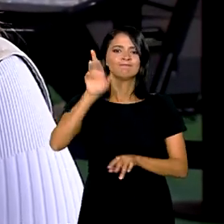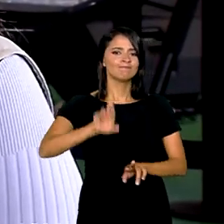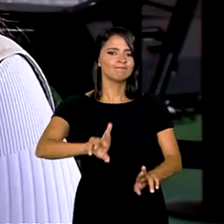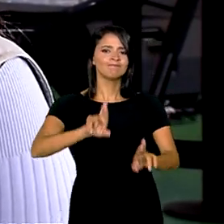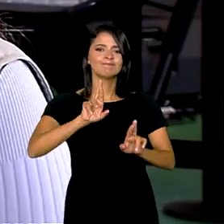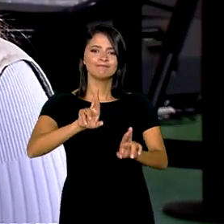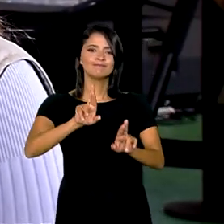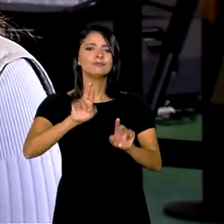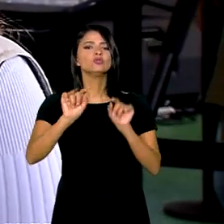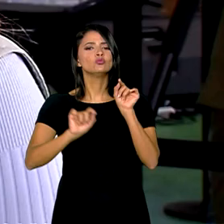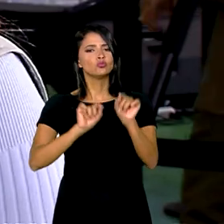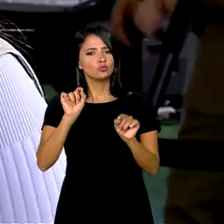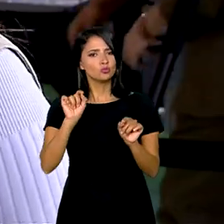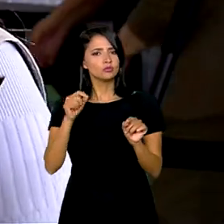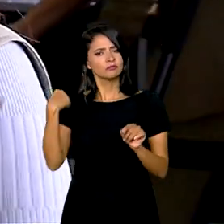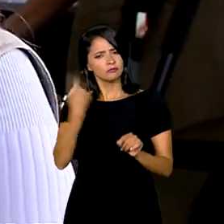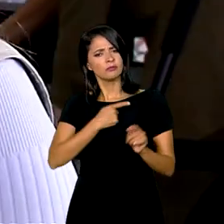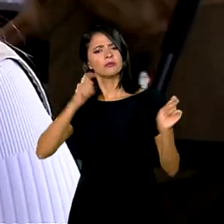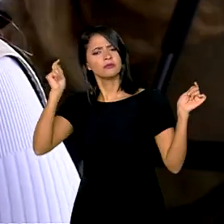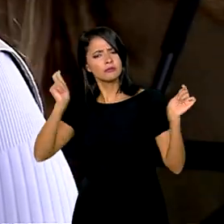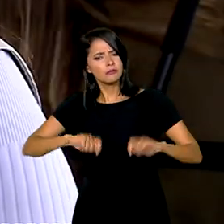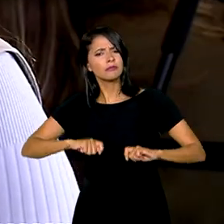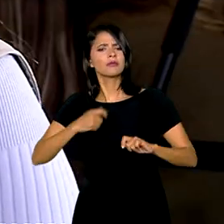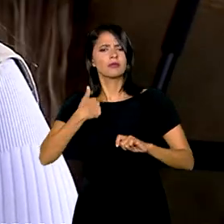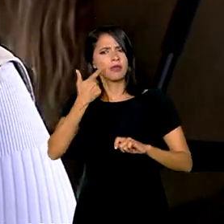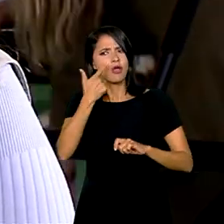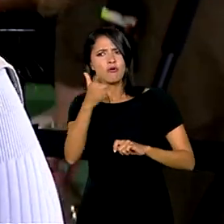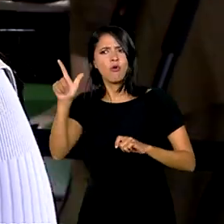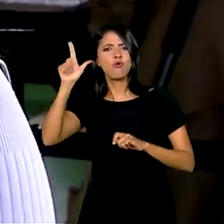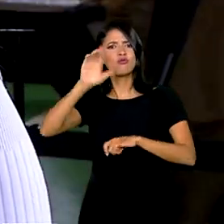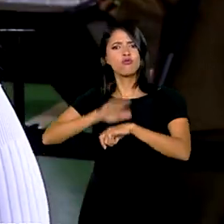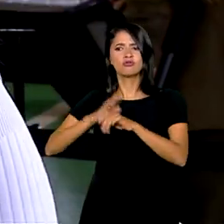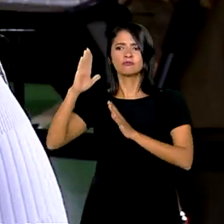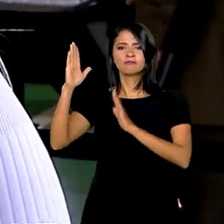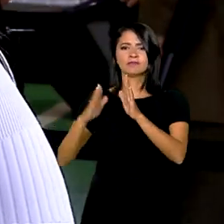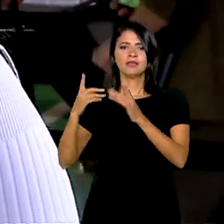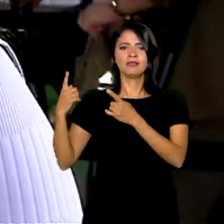nós possamos passar para uma outra fase no enfrentamento da doença.